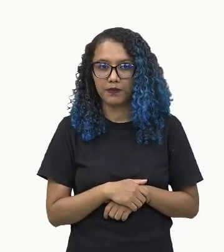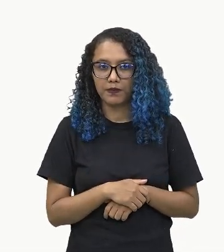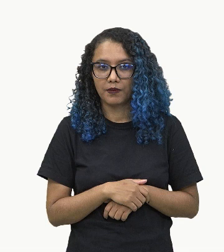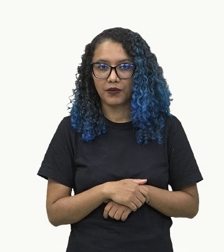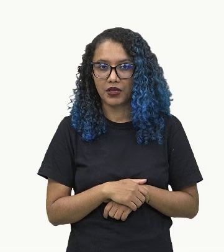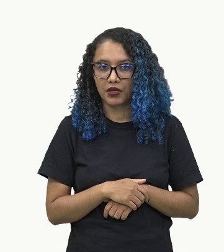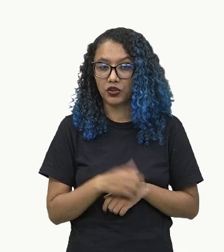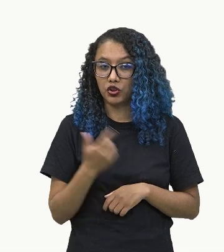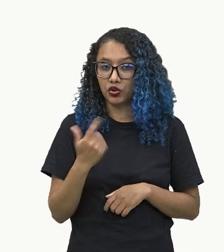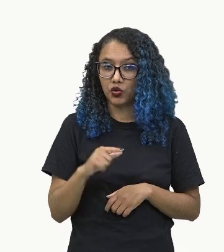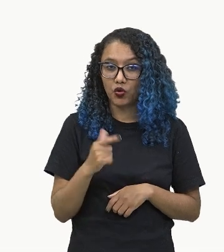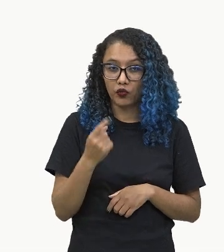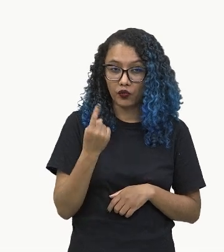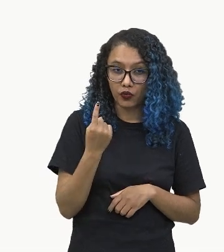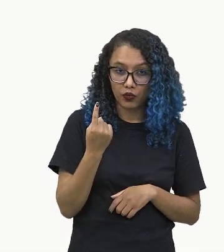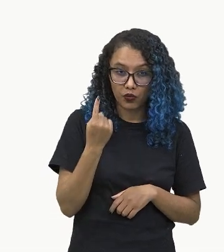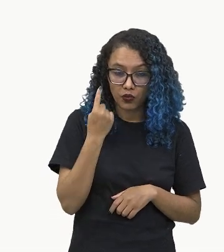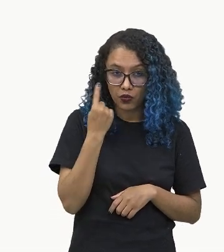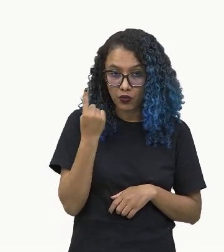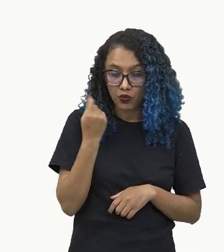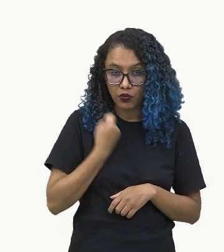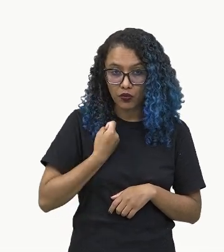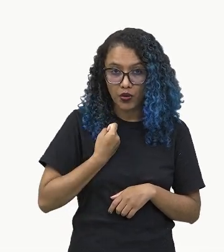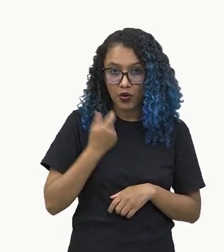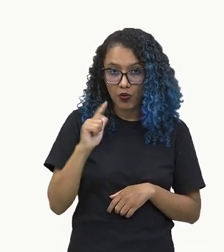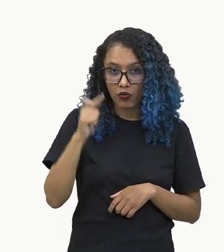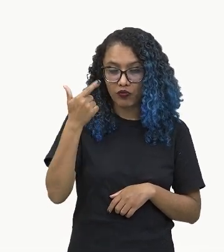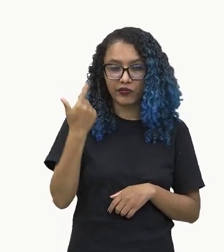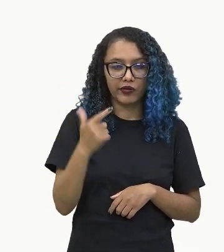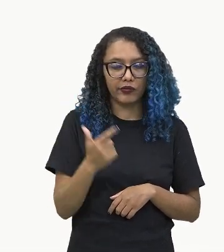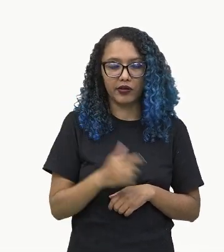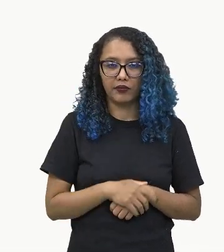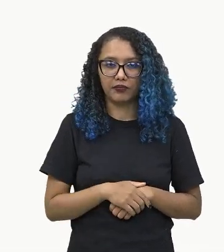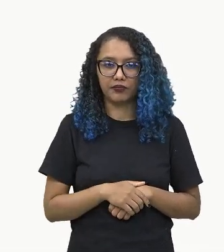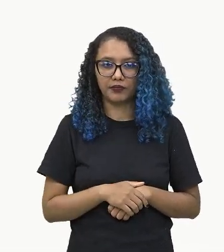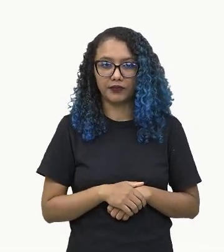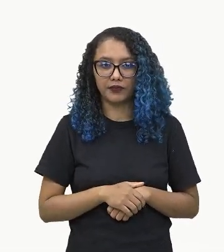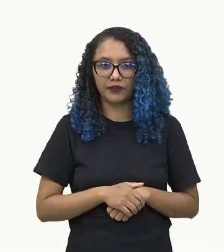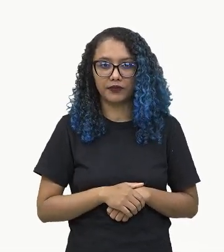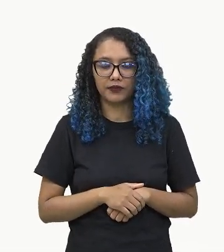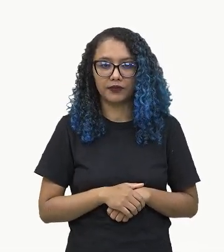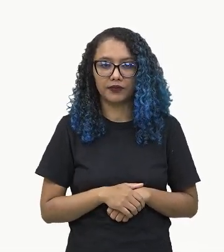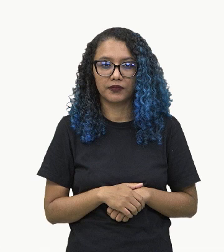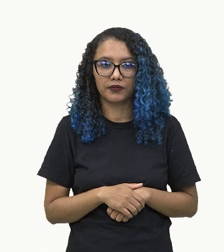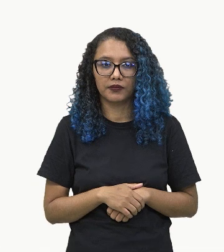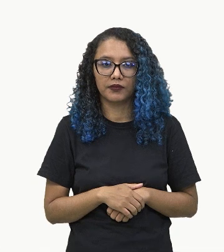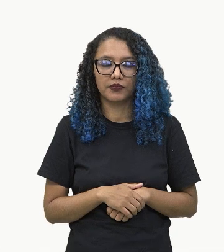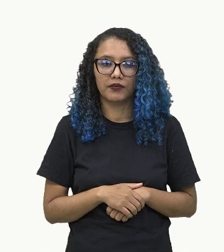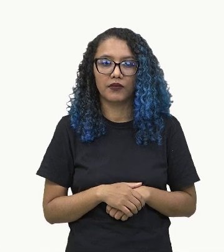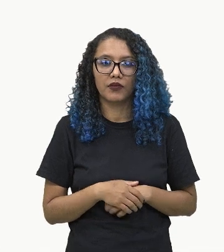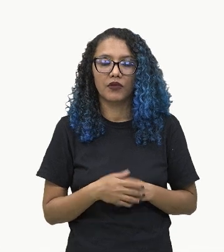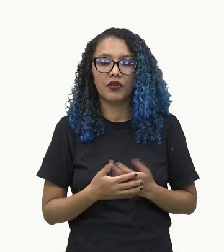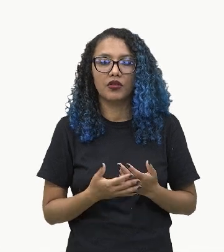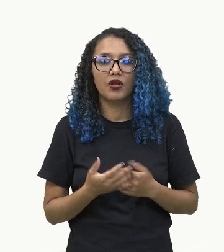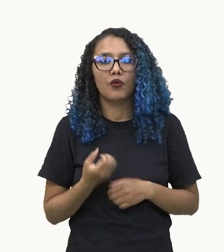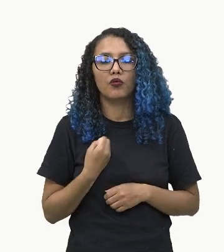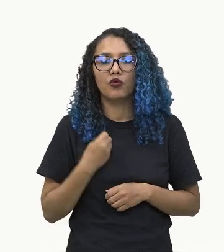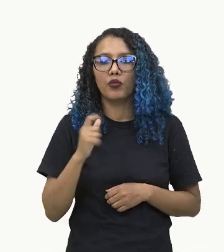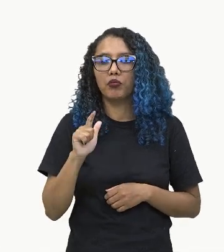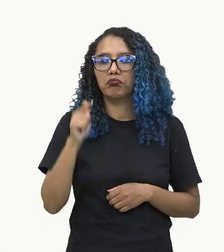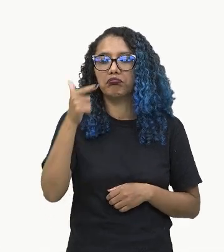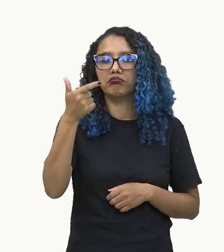já pronto aí, para dar um pouquinho mais de trabalho. Tá? Então, qual é o número que é elevado ao quadrado? Vai